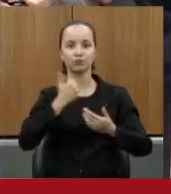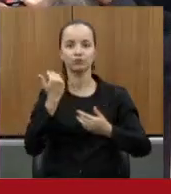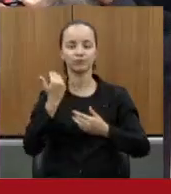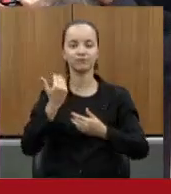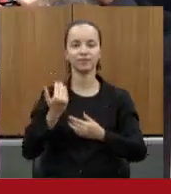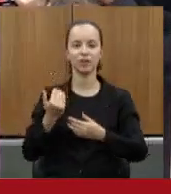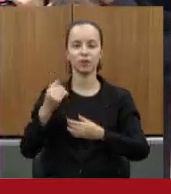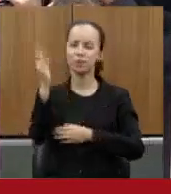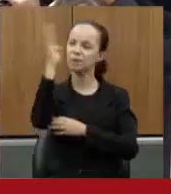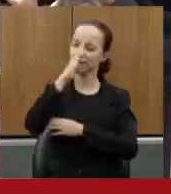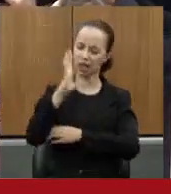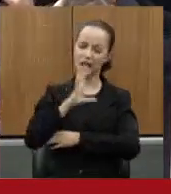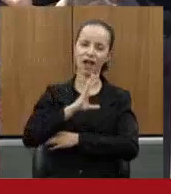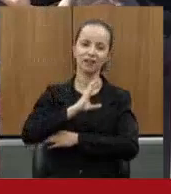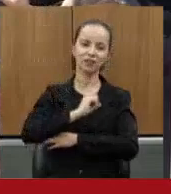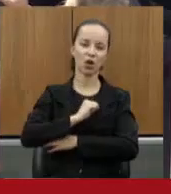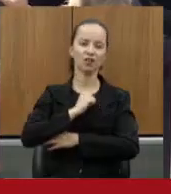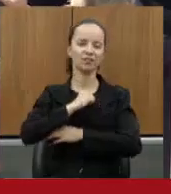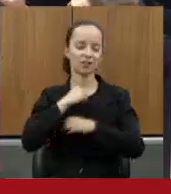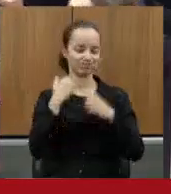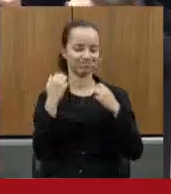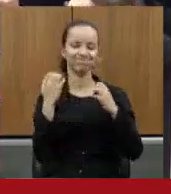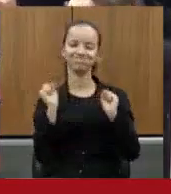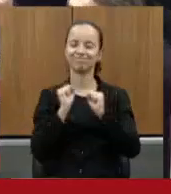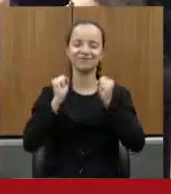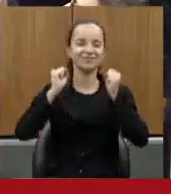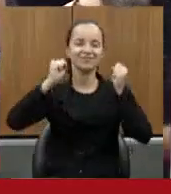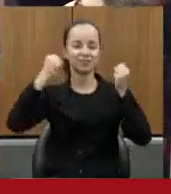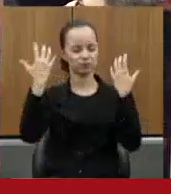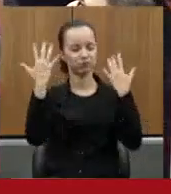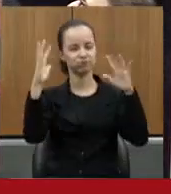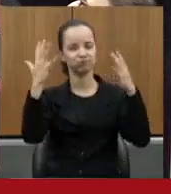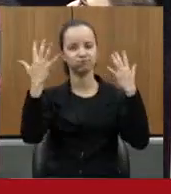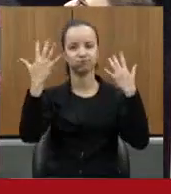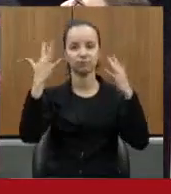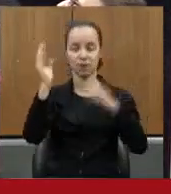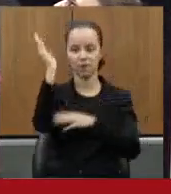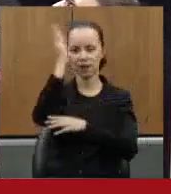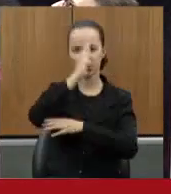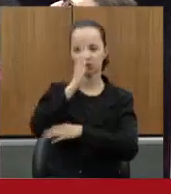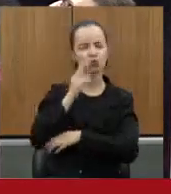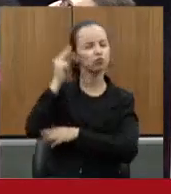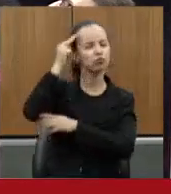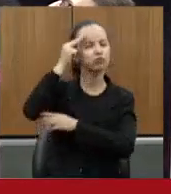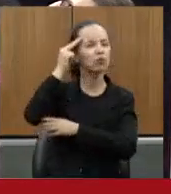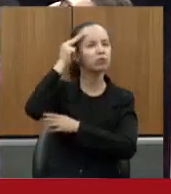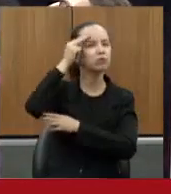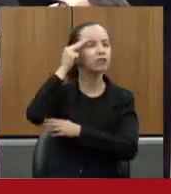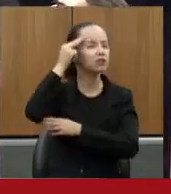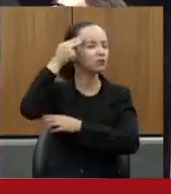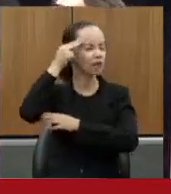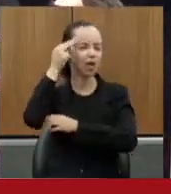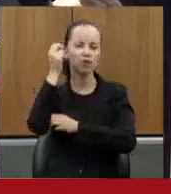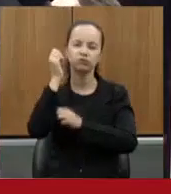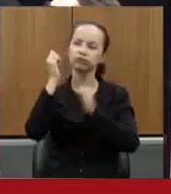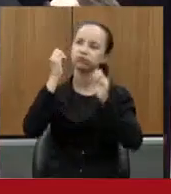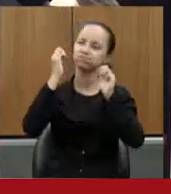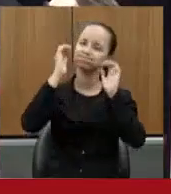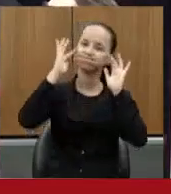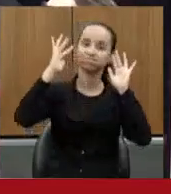morte. Ó pátria amada, idolatrada, salve, salve, Brasil, um sonho intenso, um